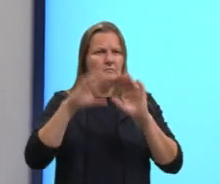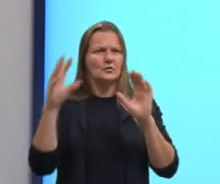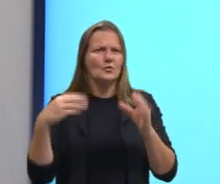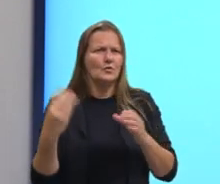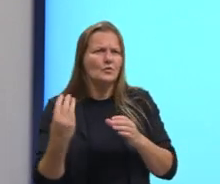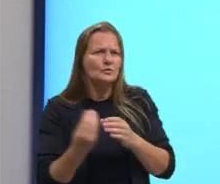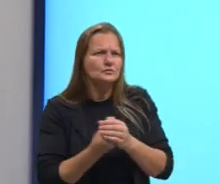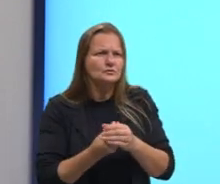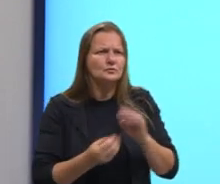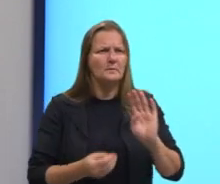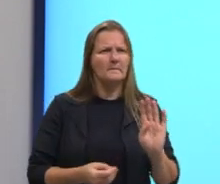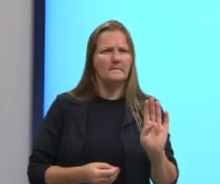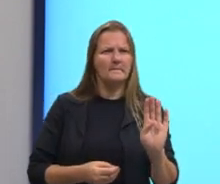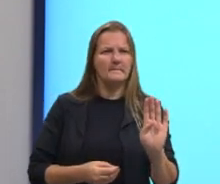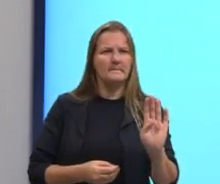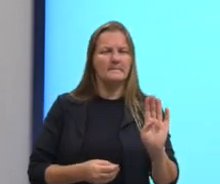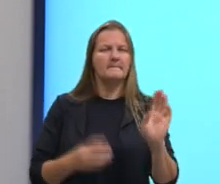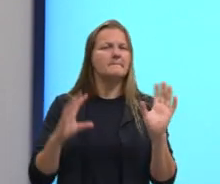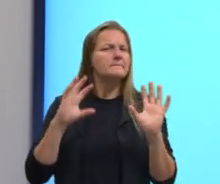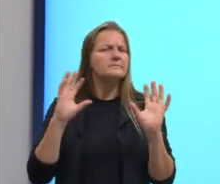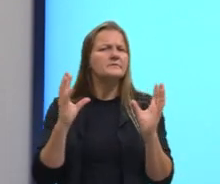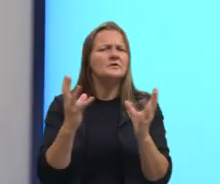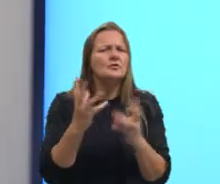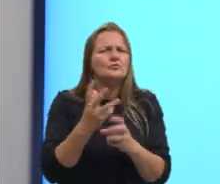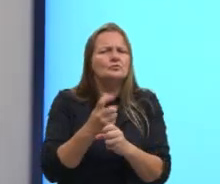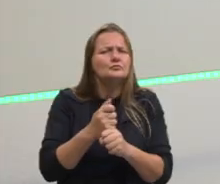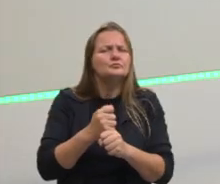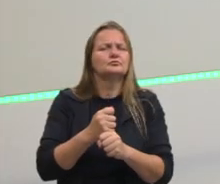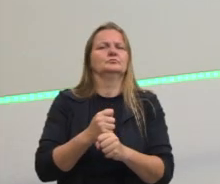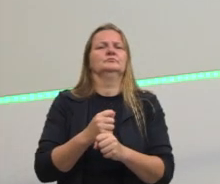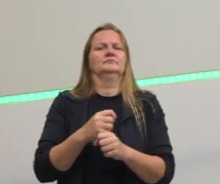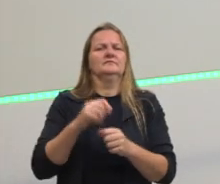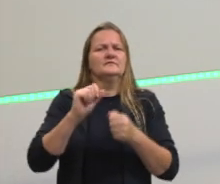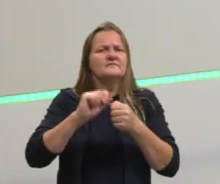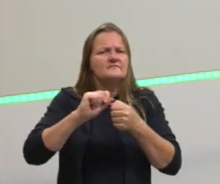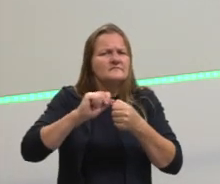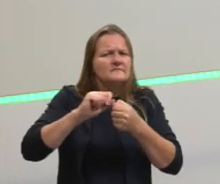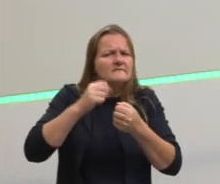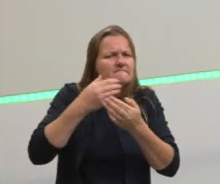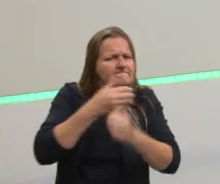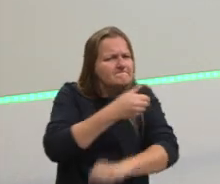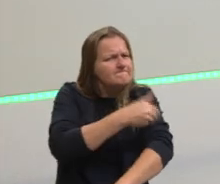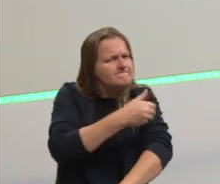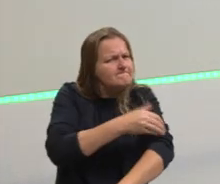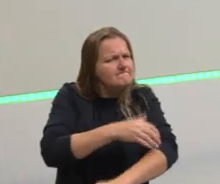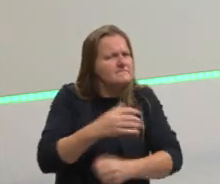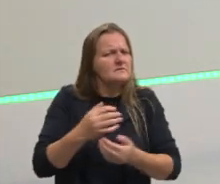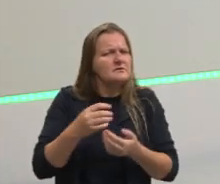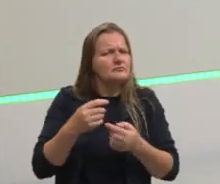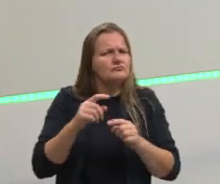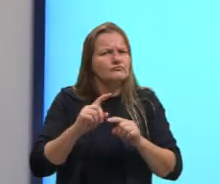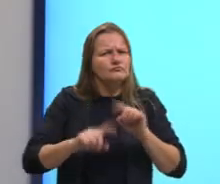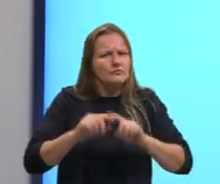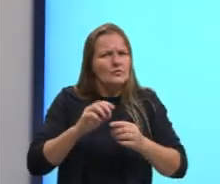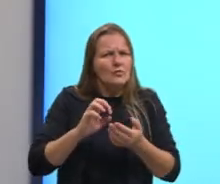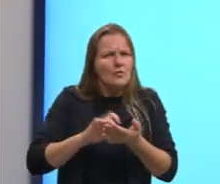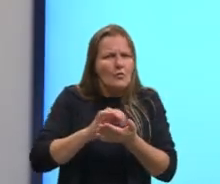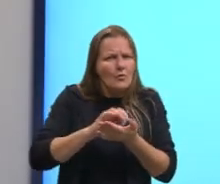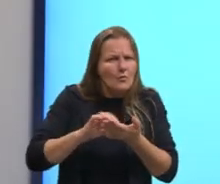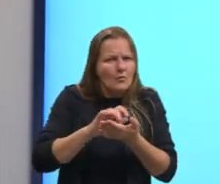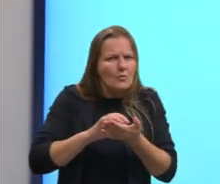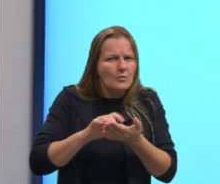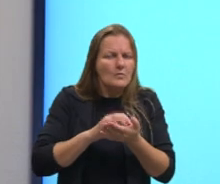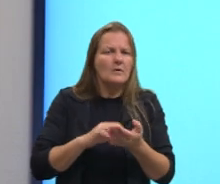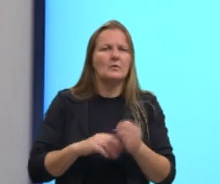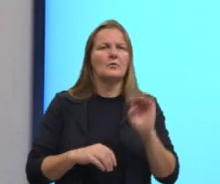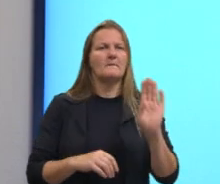resultante após nós fazemos essas operações de valores possíveis para ele é é o seguinte tem um